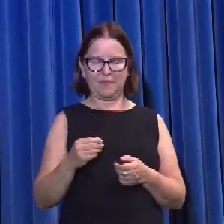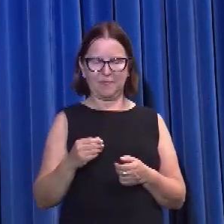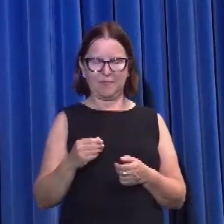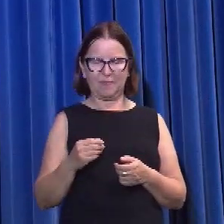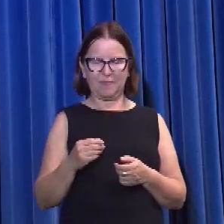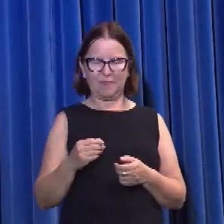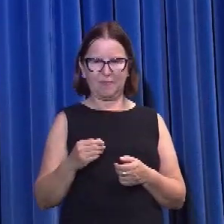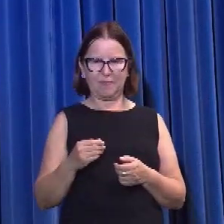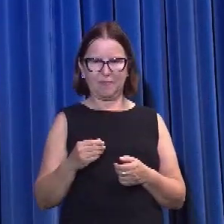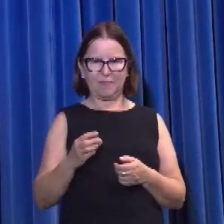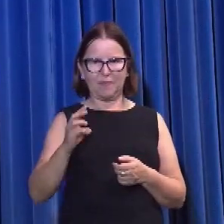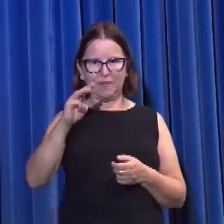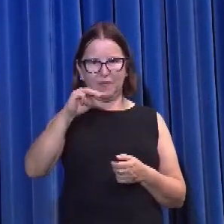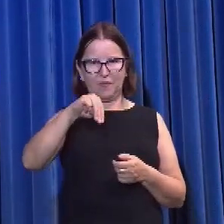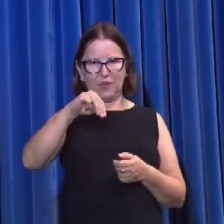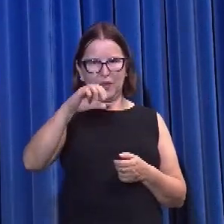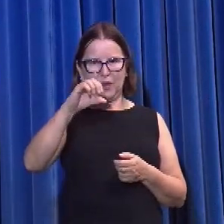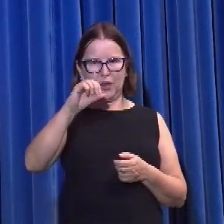monge tibetano.